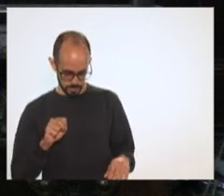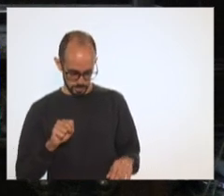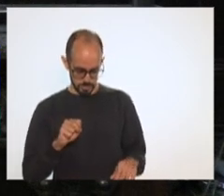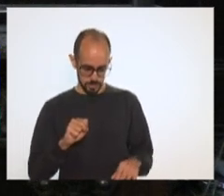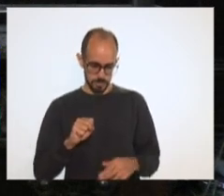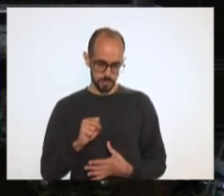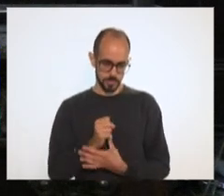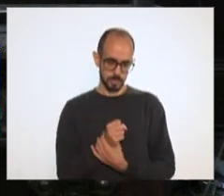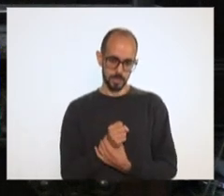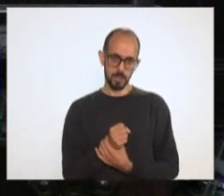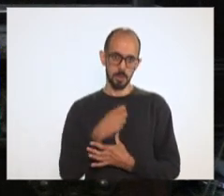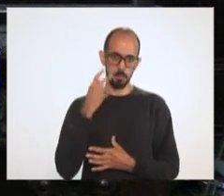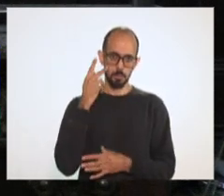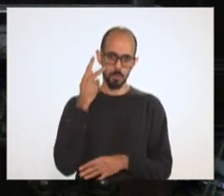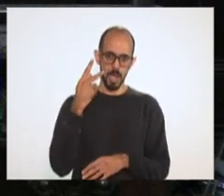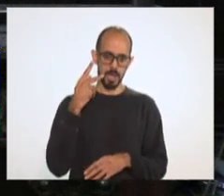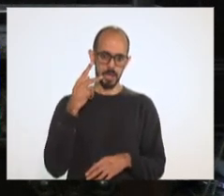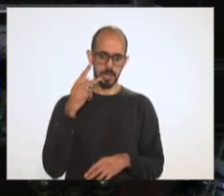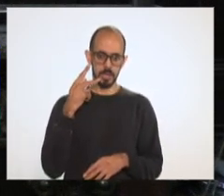para